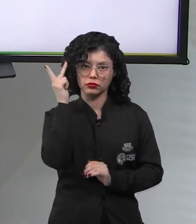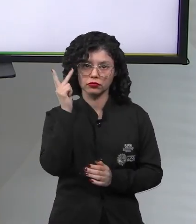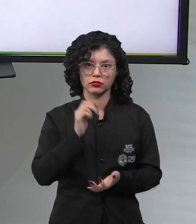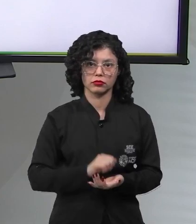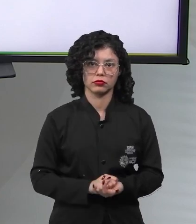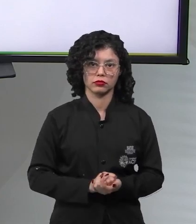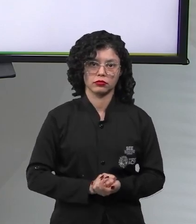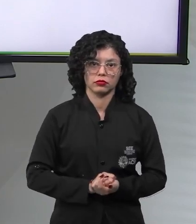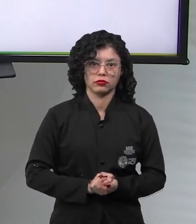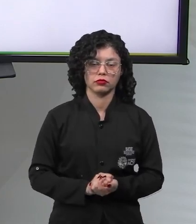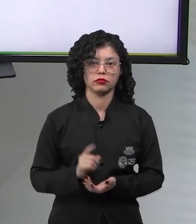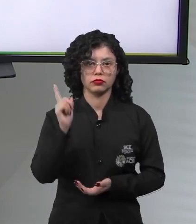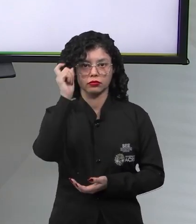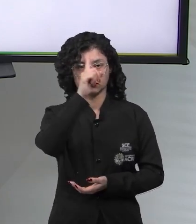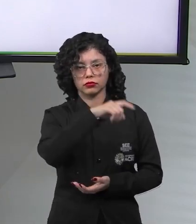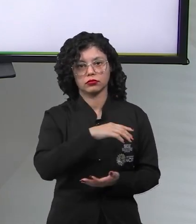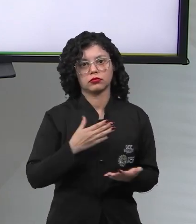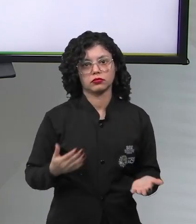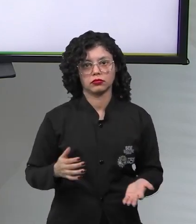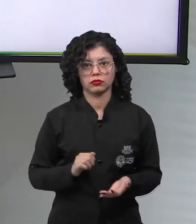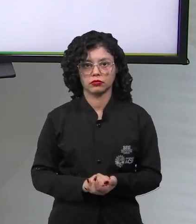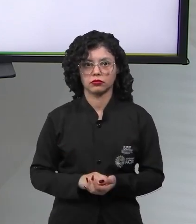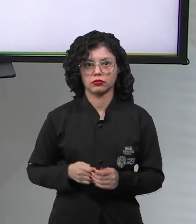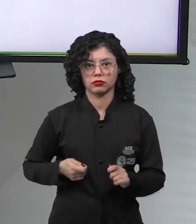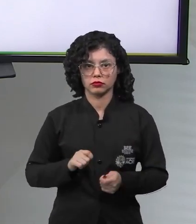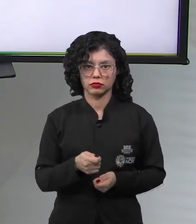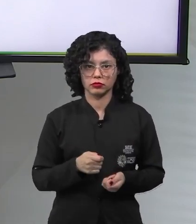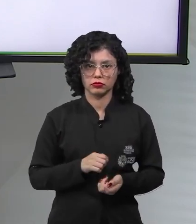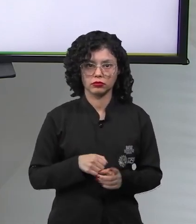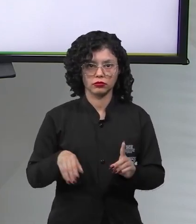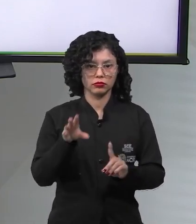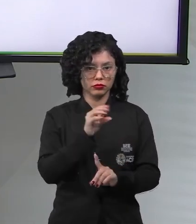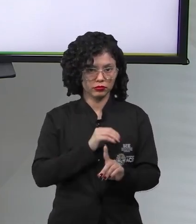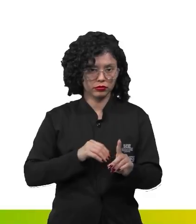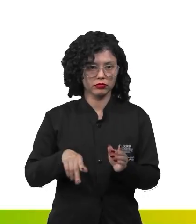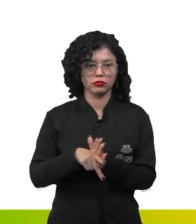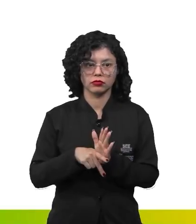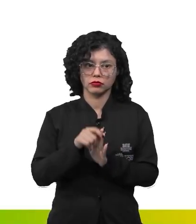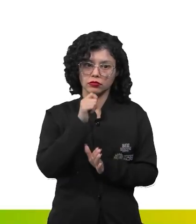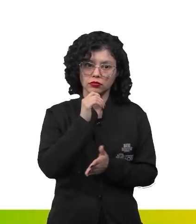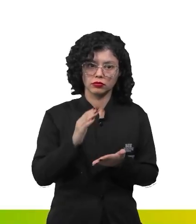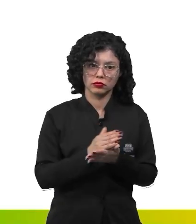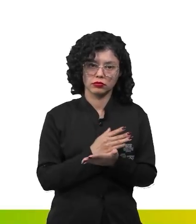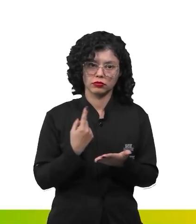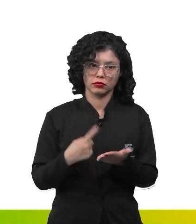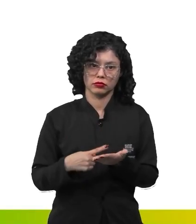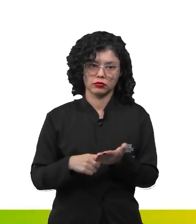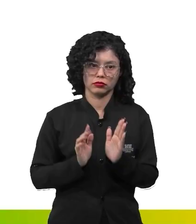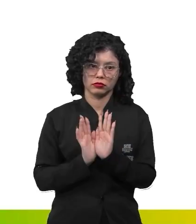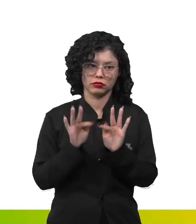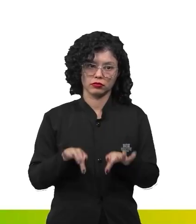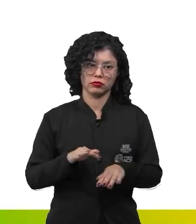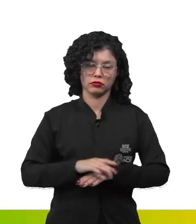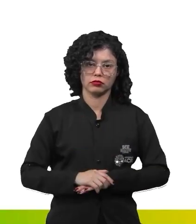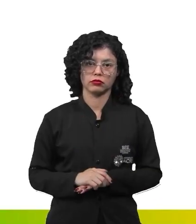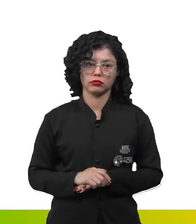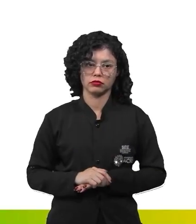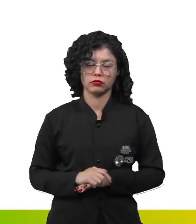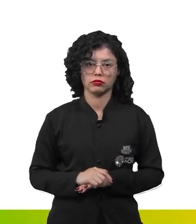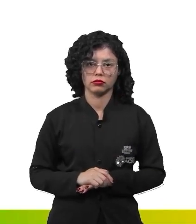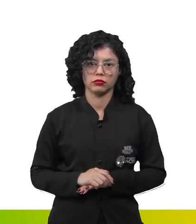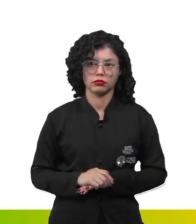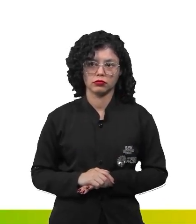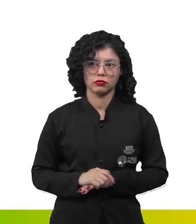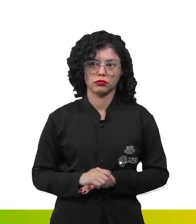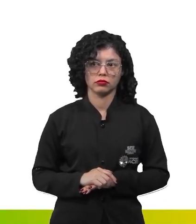pessoa difícil no caso de ser manipulada. Vamos visualizar algumas considerações para nós encerrarmos a